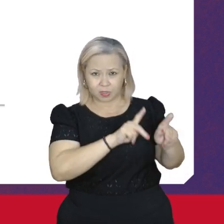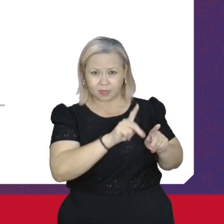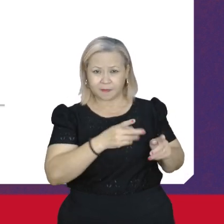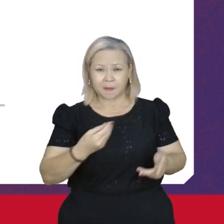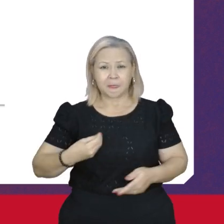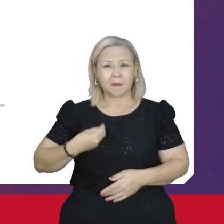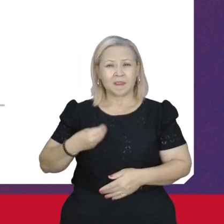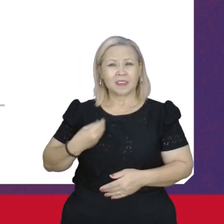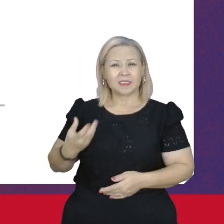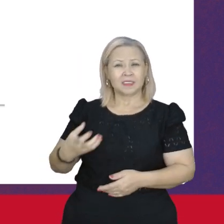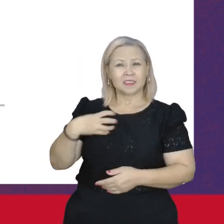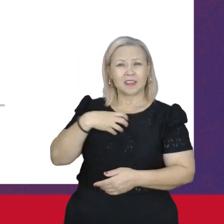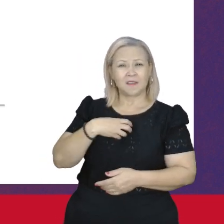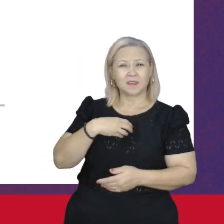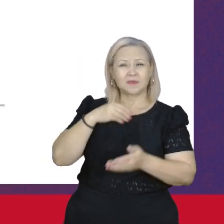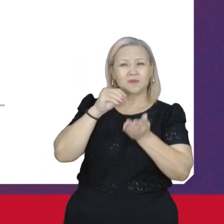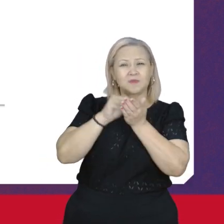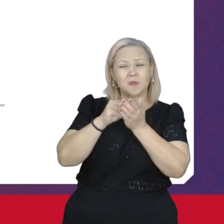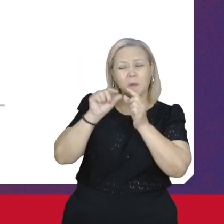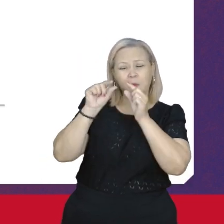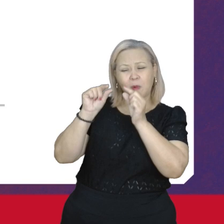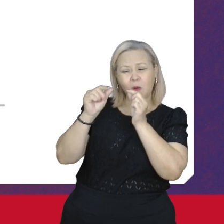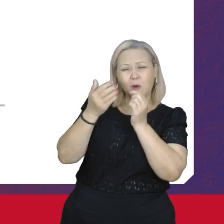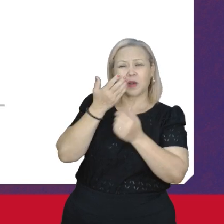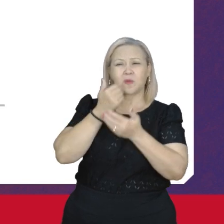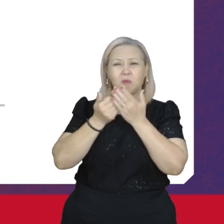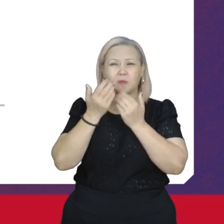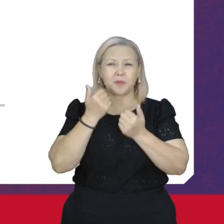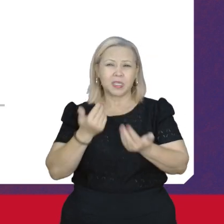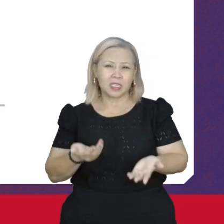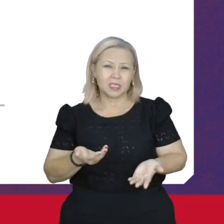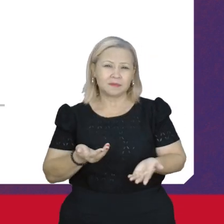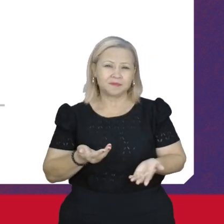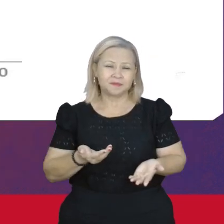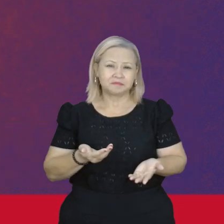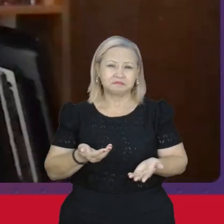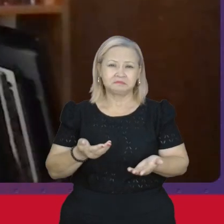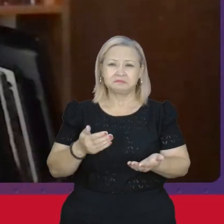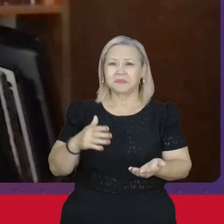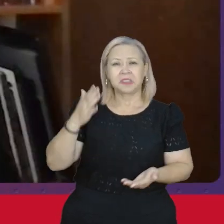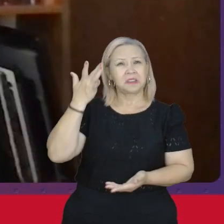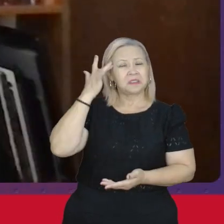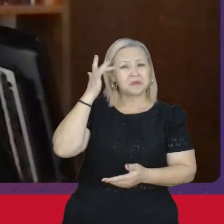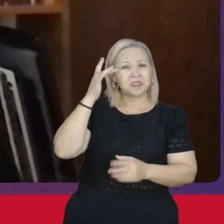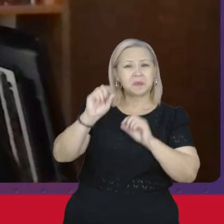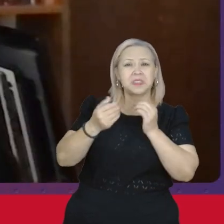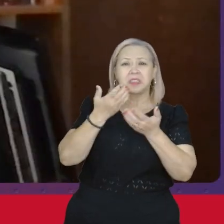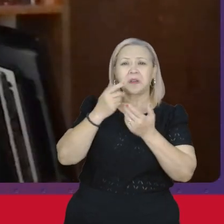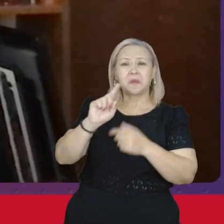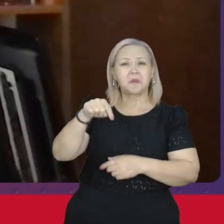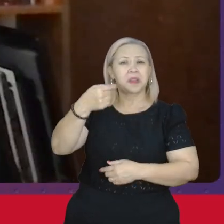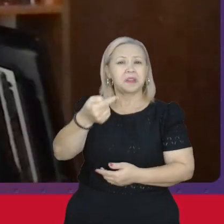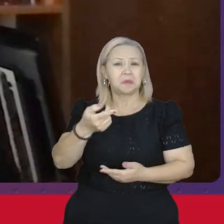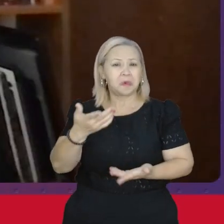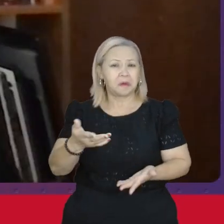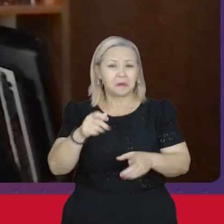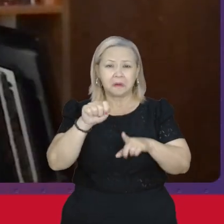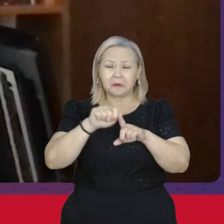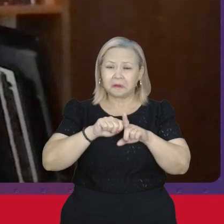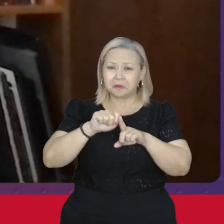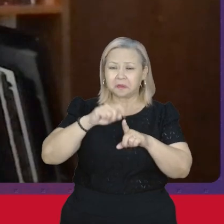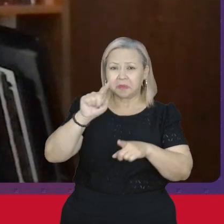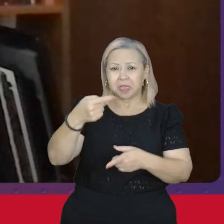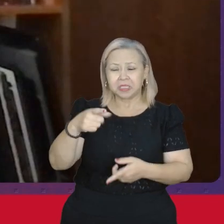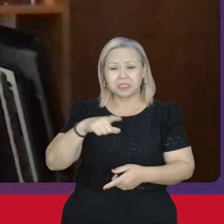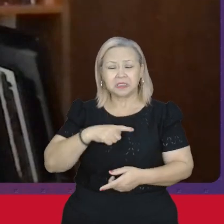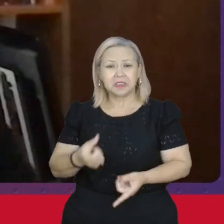em situação de insegurança alimentar, ou seja, não tinham segurança se iam comer no mês que vem, não sabiam se ia ter recurso